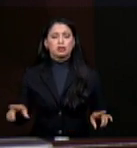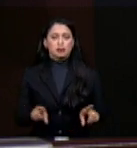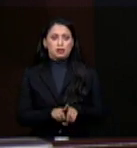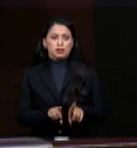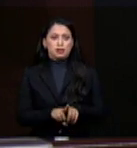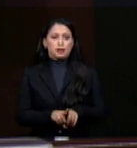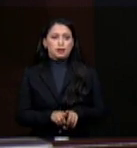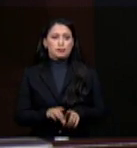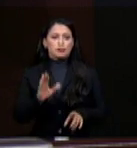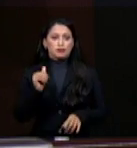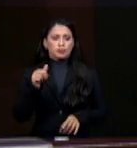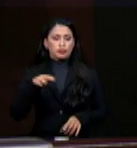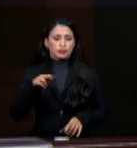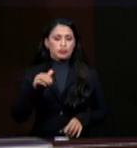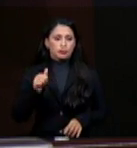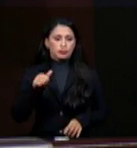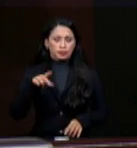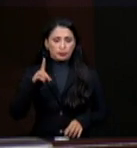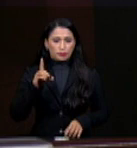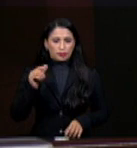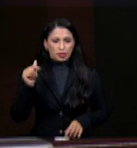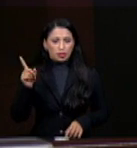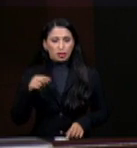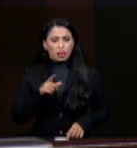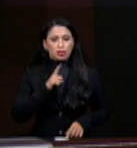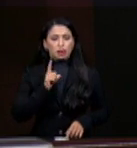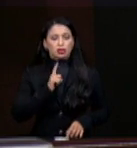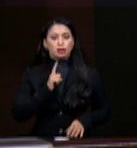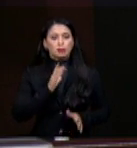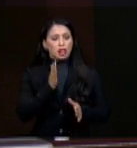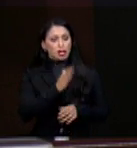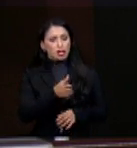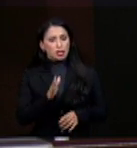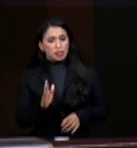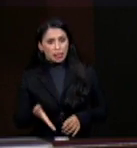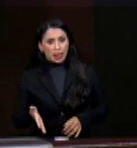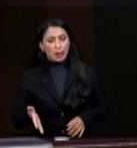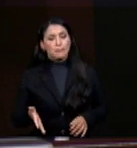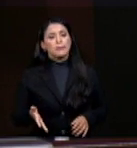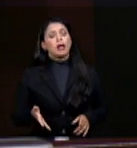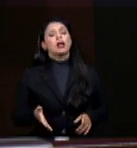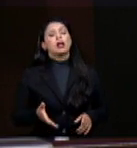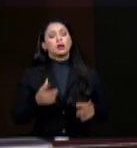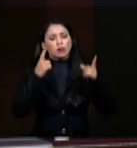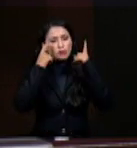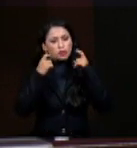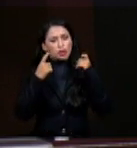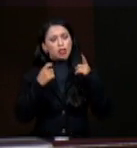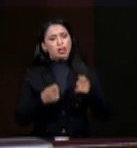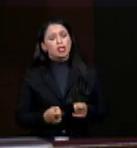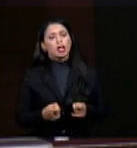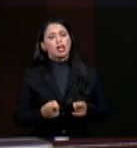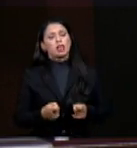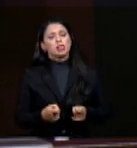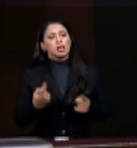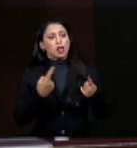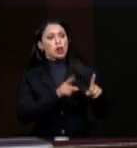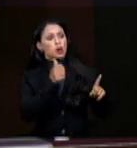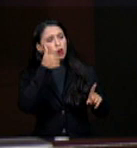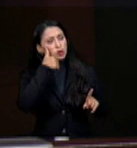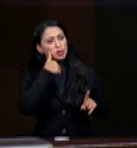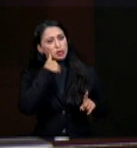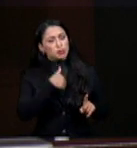o Canadá trabalha para promover normas e padrões para a eliminação da violência baseada em gênero e insta os Estados